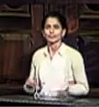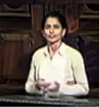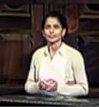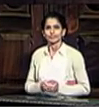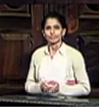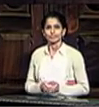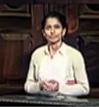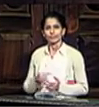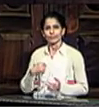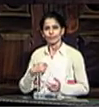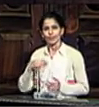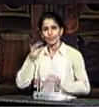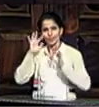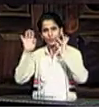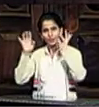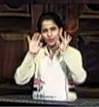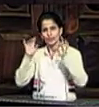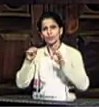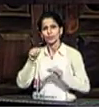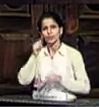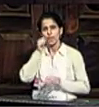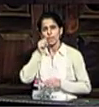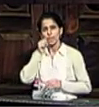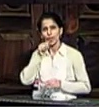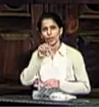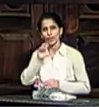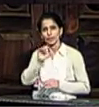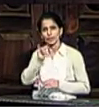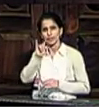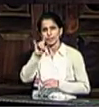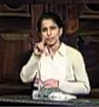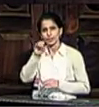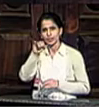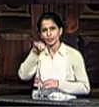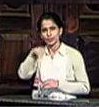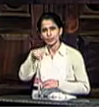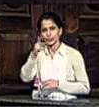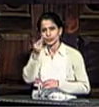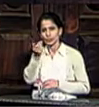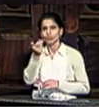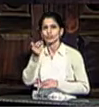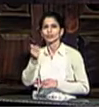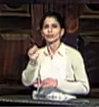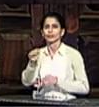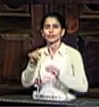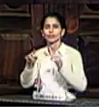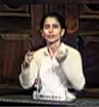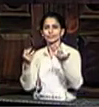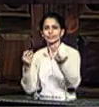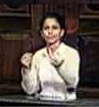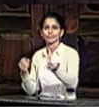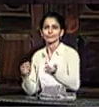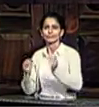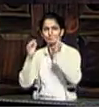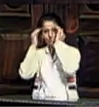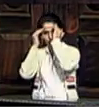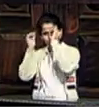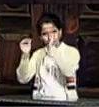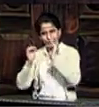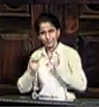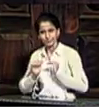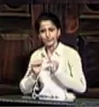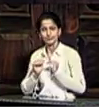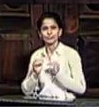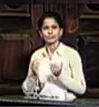dizer que penso como a deputada Cidinha Campos e como o deputado Bruno Dauag, com todo respeito ao nosso